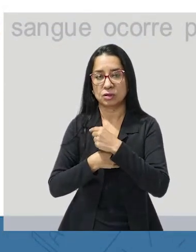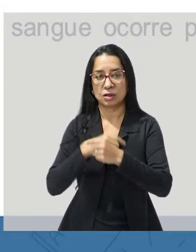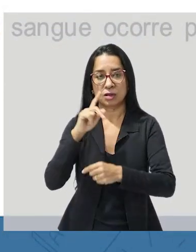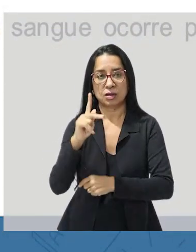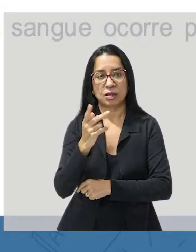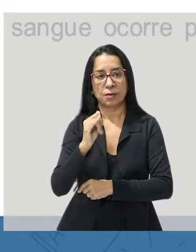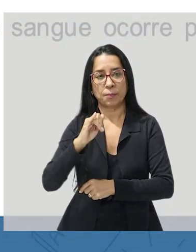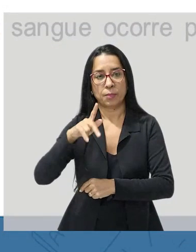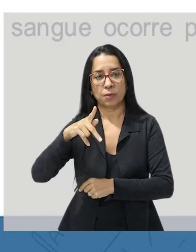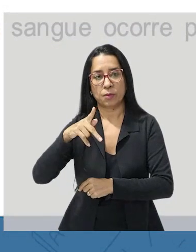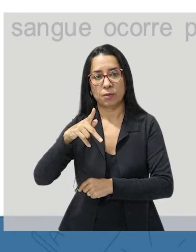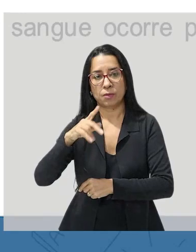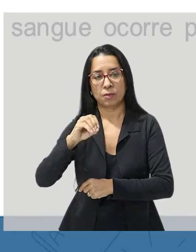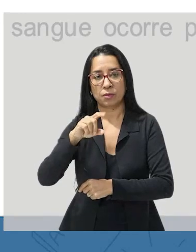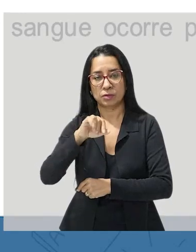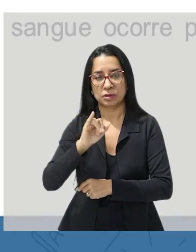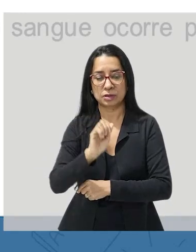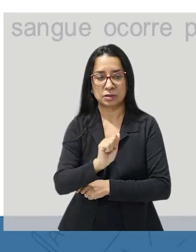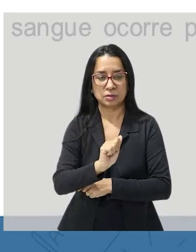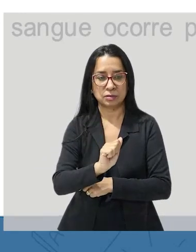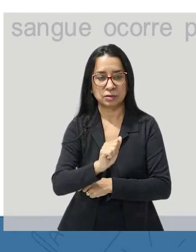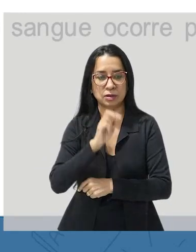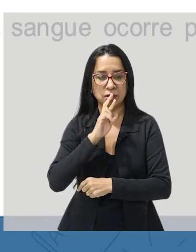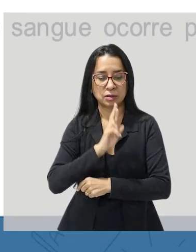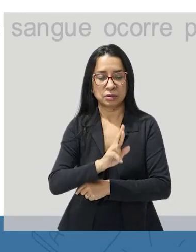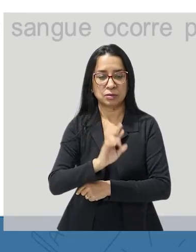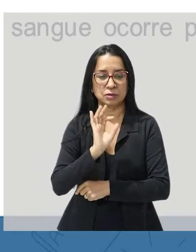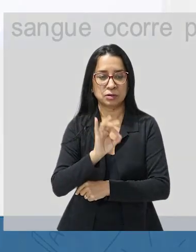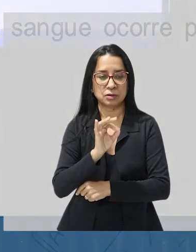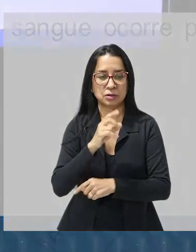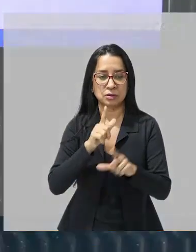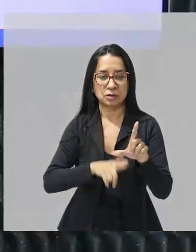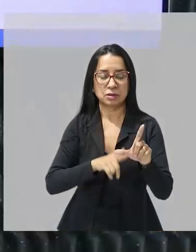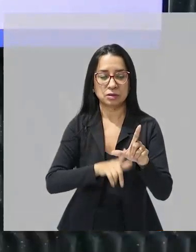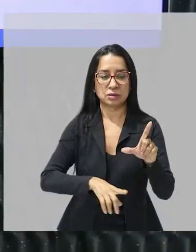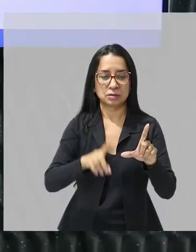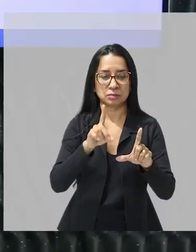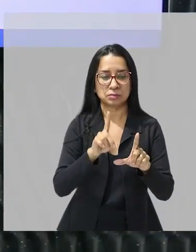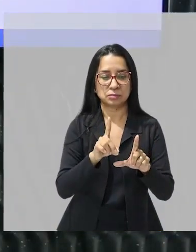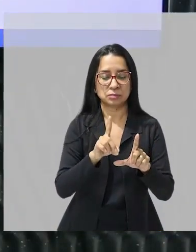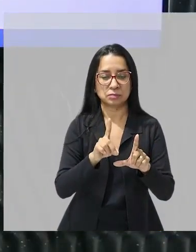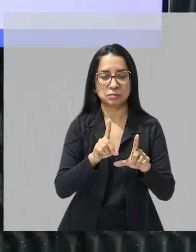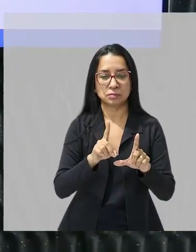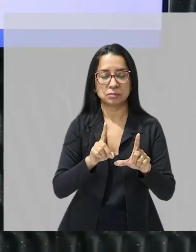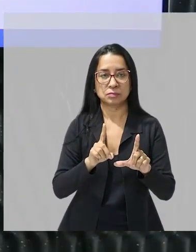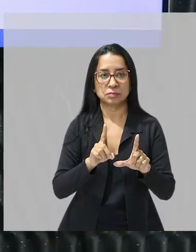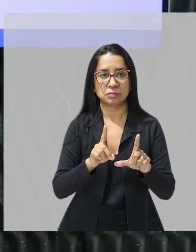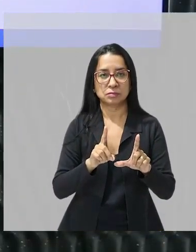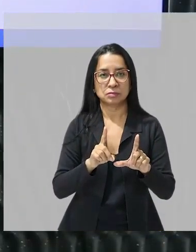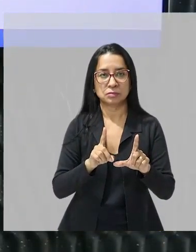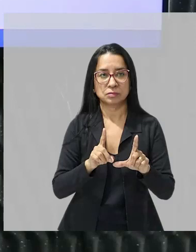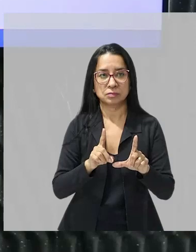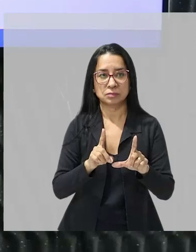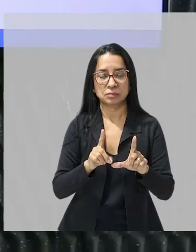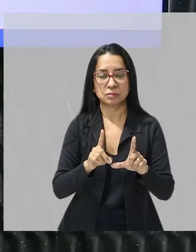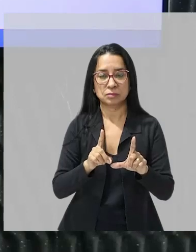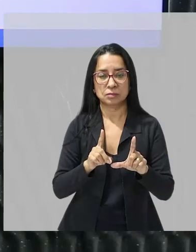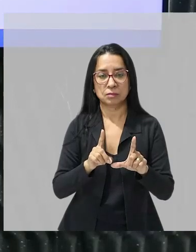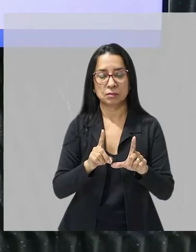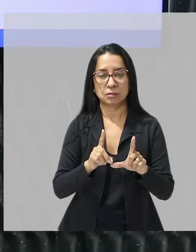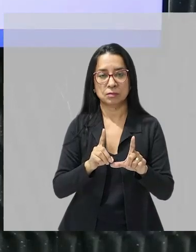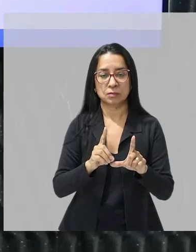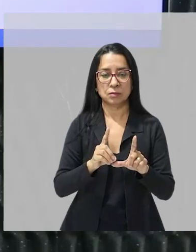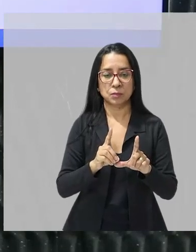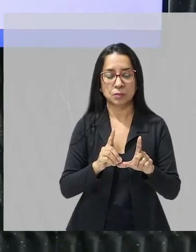hipóxia, tá? Então, a alternativa correta vai ser a letra D. Ocorre uma queda na pressão parcial do oxigênio por conta